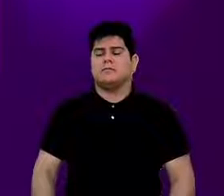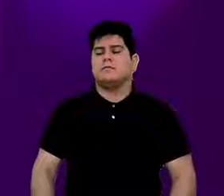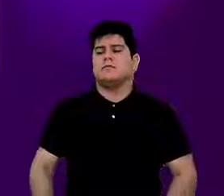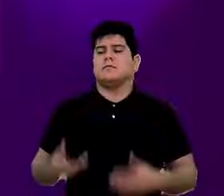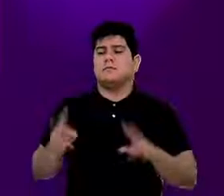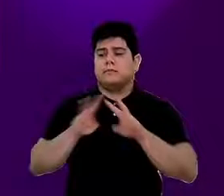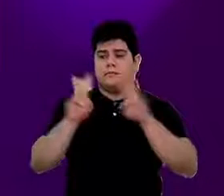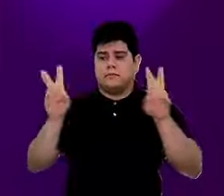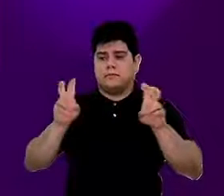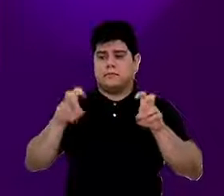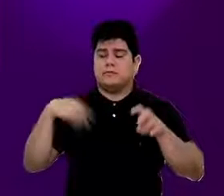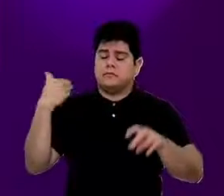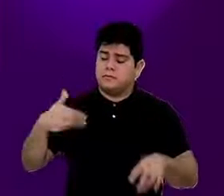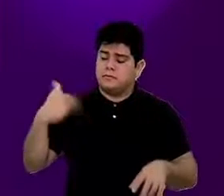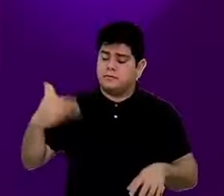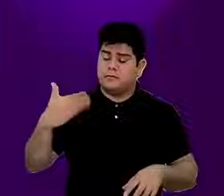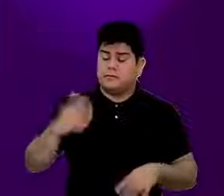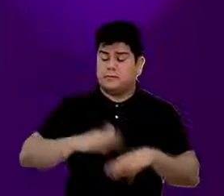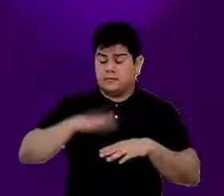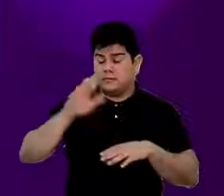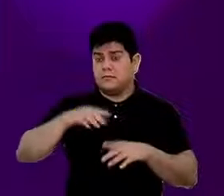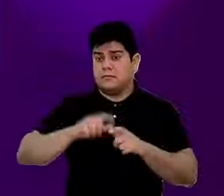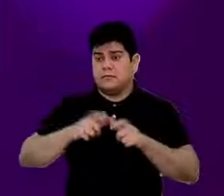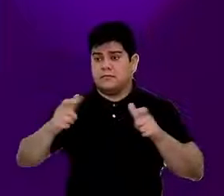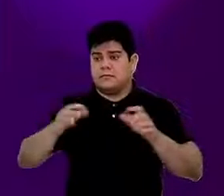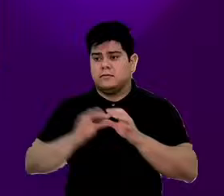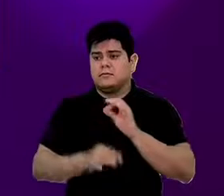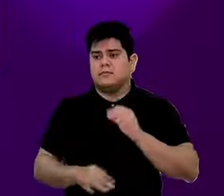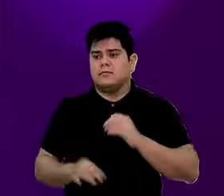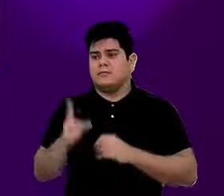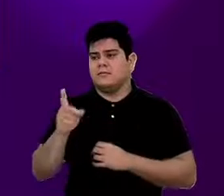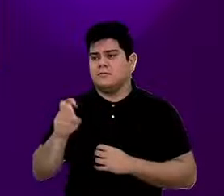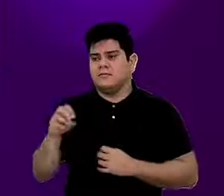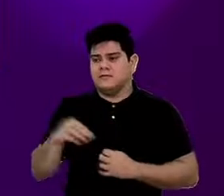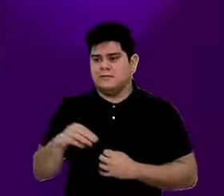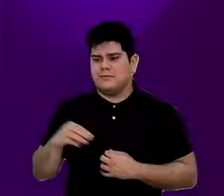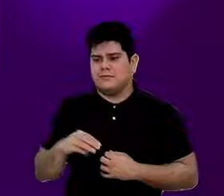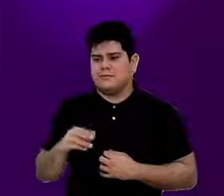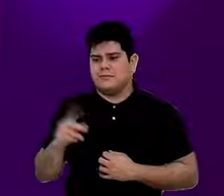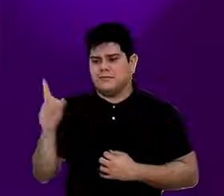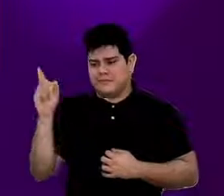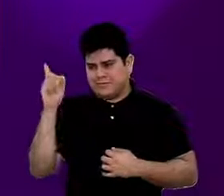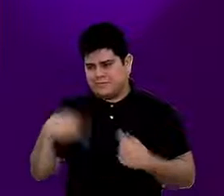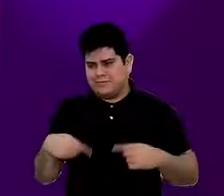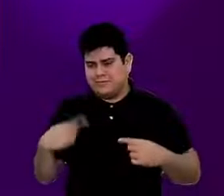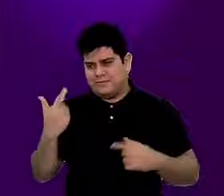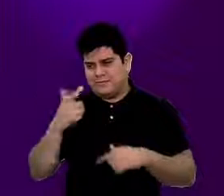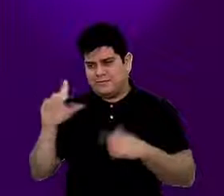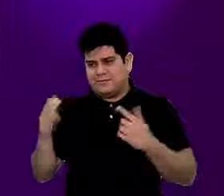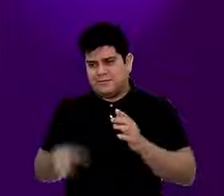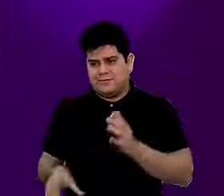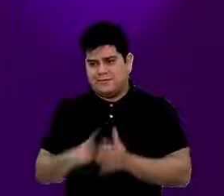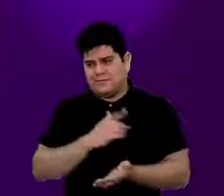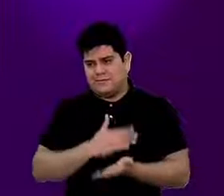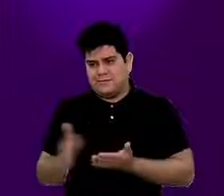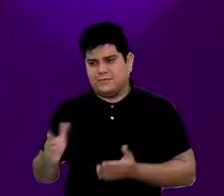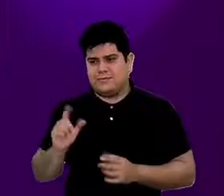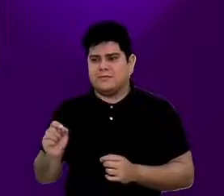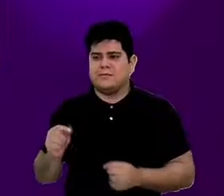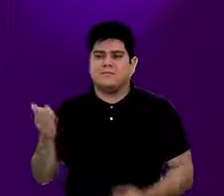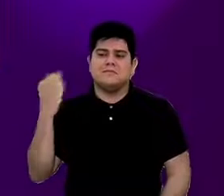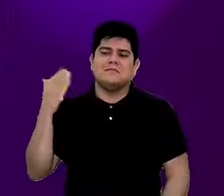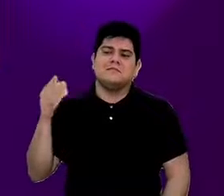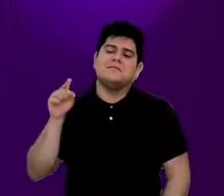um tema que vem sendo cada vez mais extenso, em 15 minutos, vou trazer um outro desafio para vocês aqui antes de começar, que era da minha